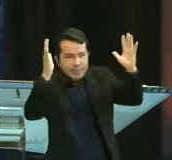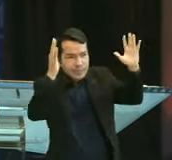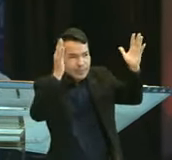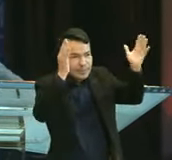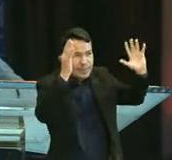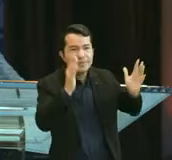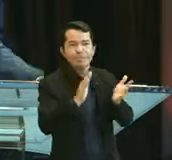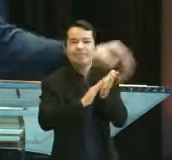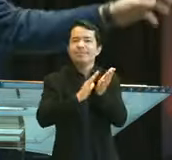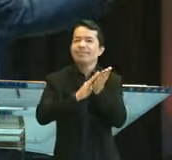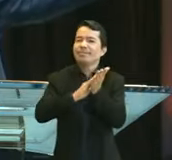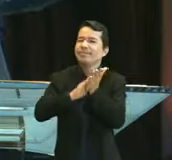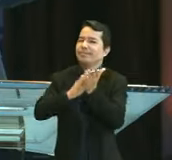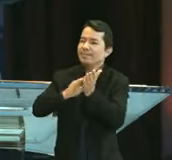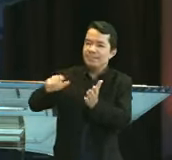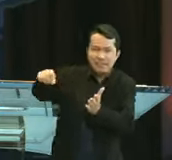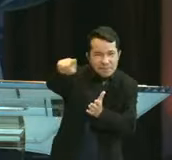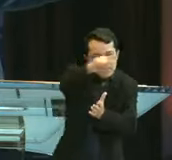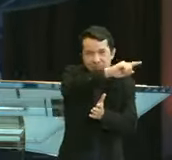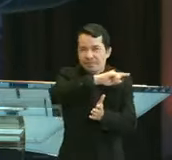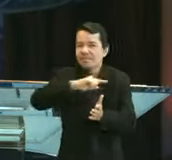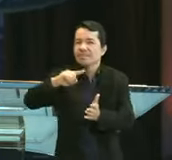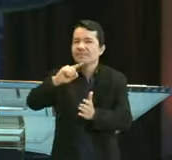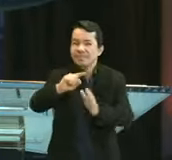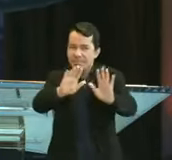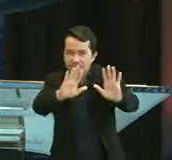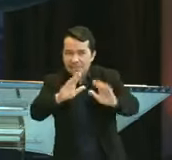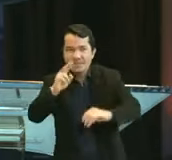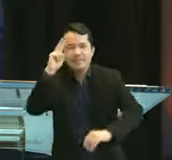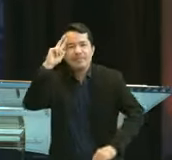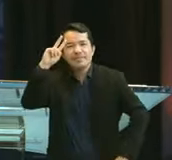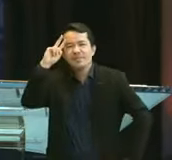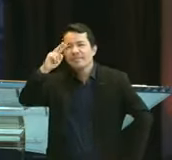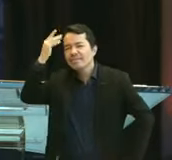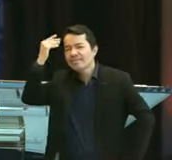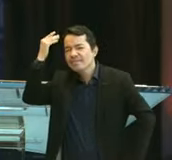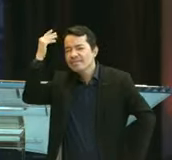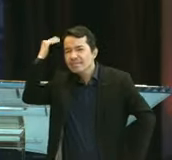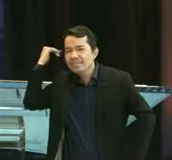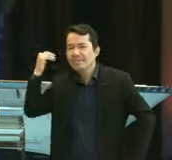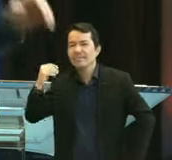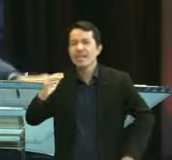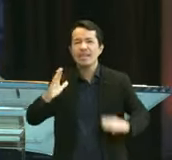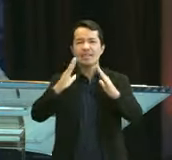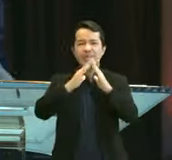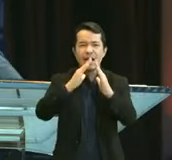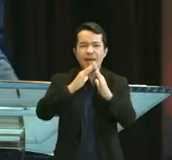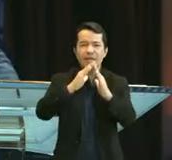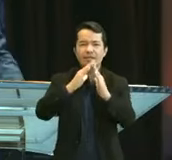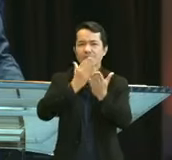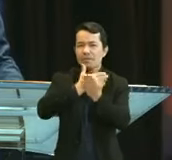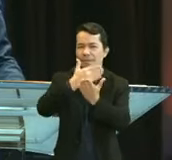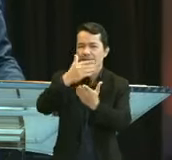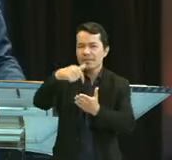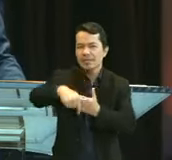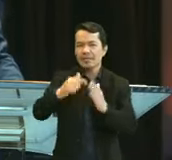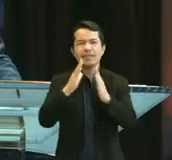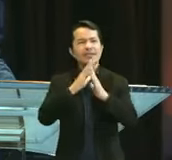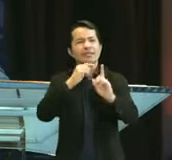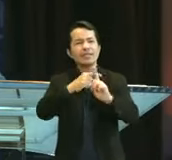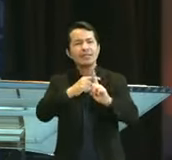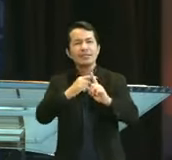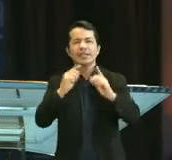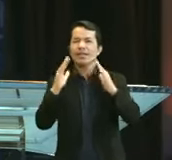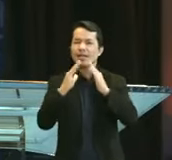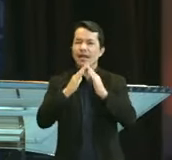enxergava além. E ele dizia: olha, eu lembro quando começou essa igreja, na casa do meu pai, um sapateiro. E ele